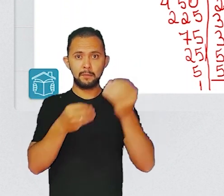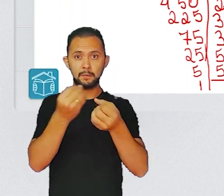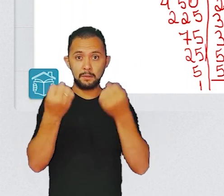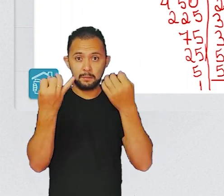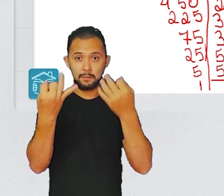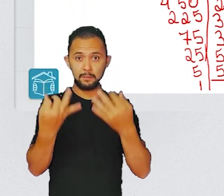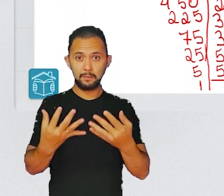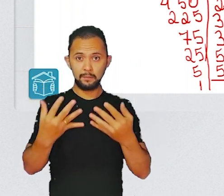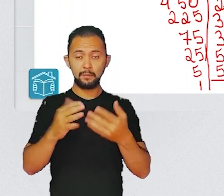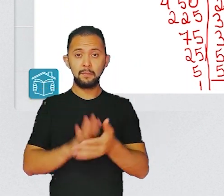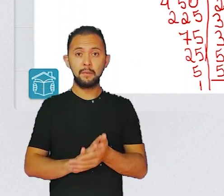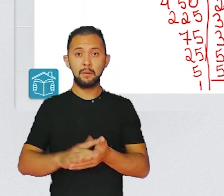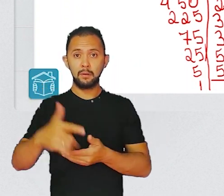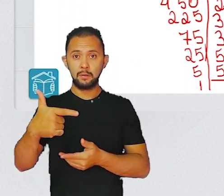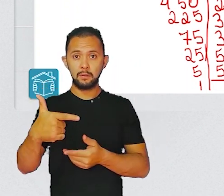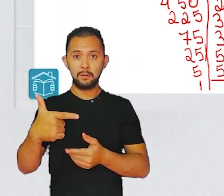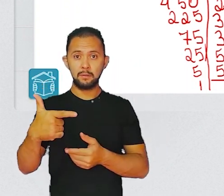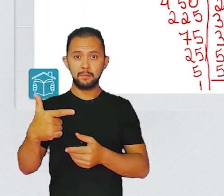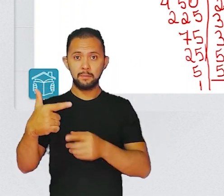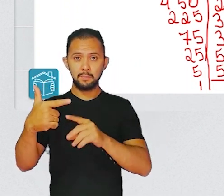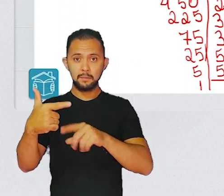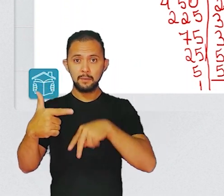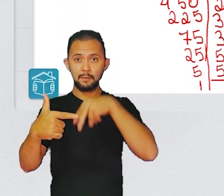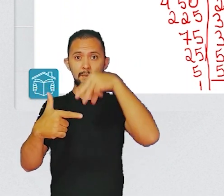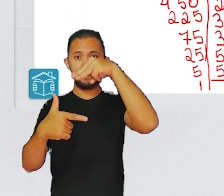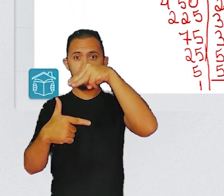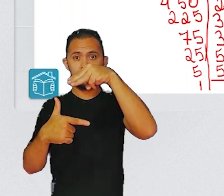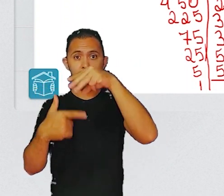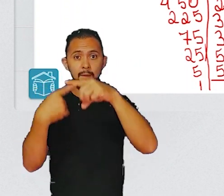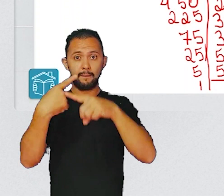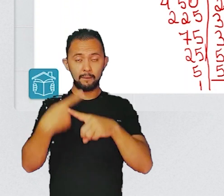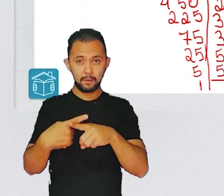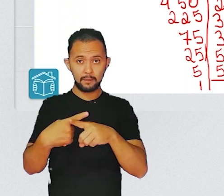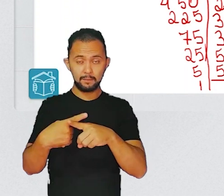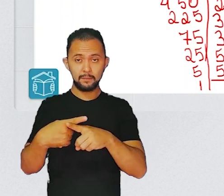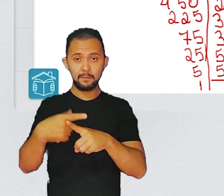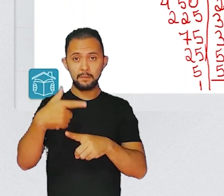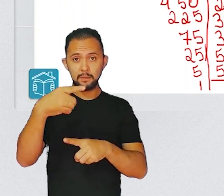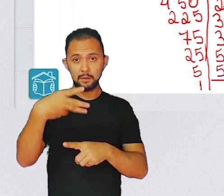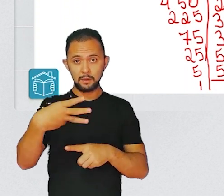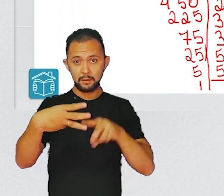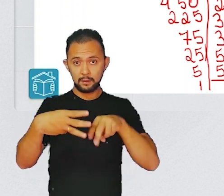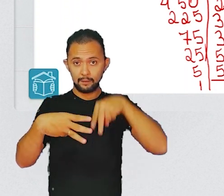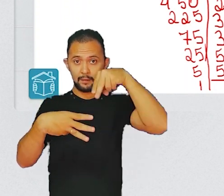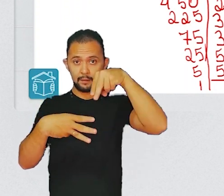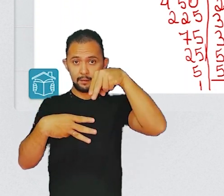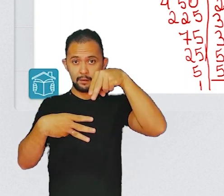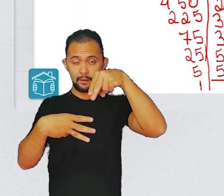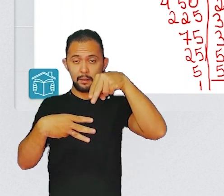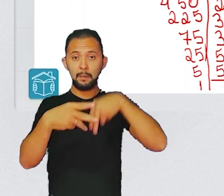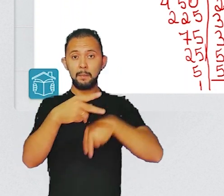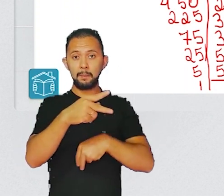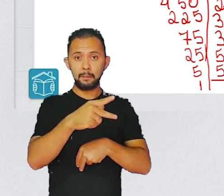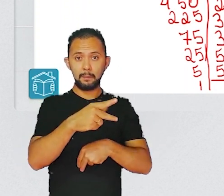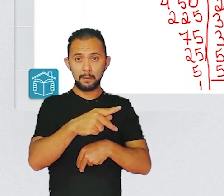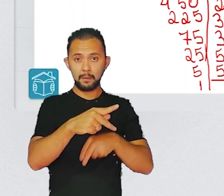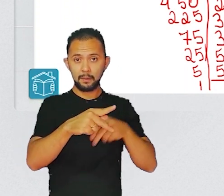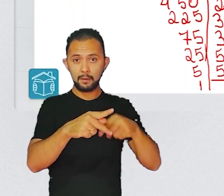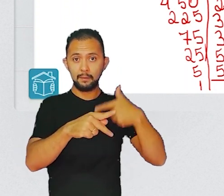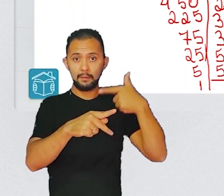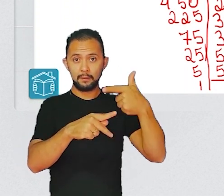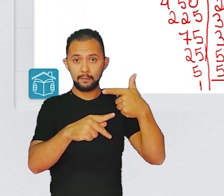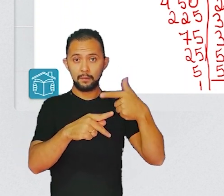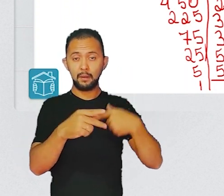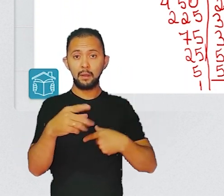falando. Eu estou dizendo que 2 elevado a m, vezes 3 elevado a n, vezes p elevado a 2,